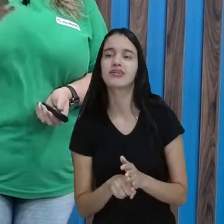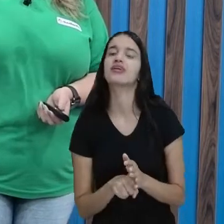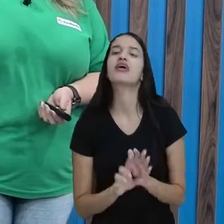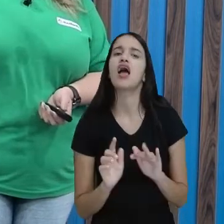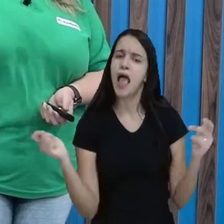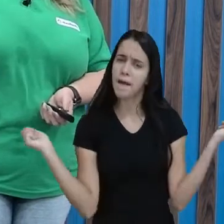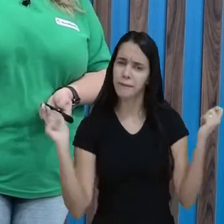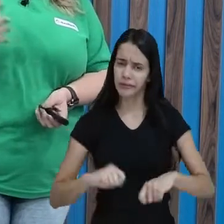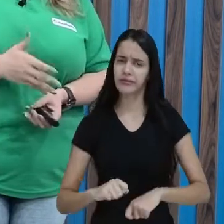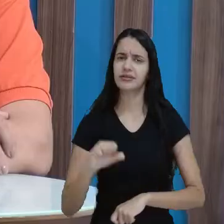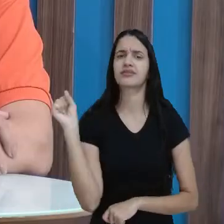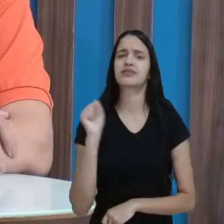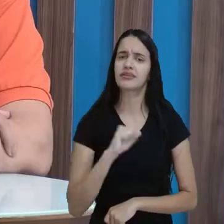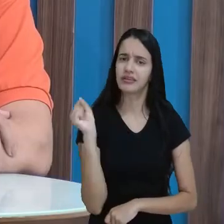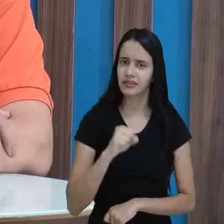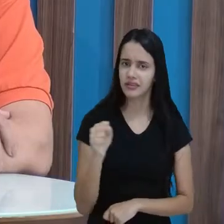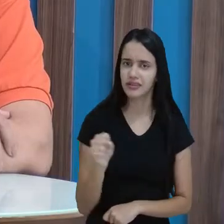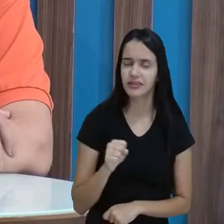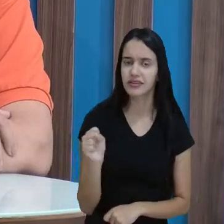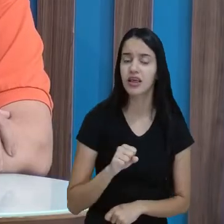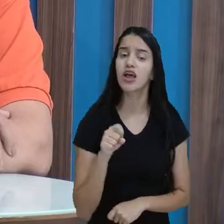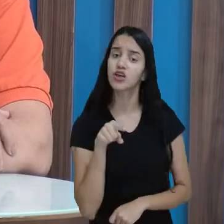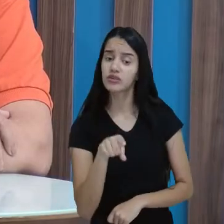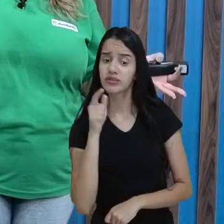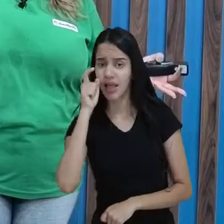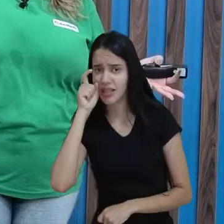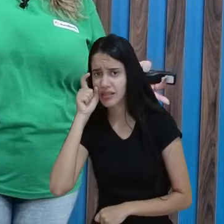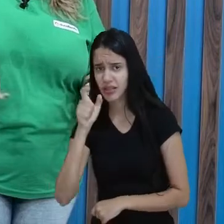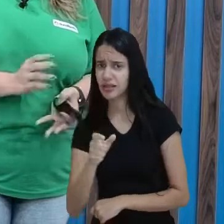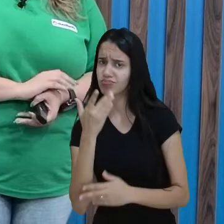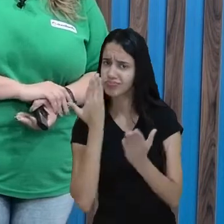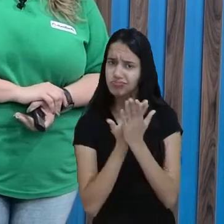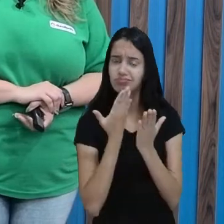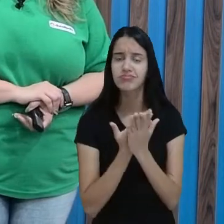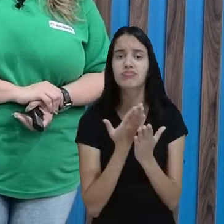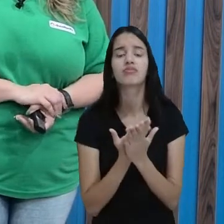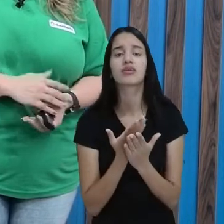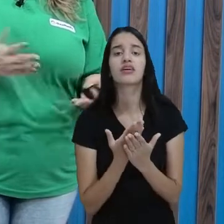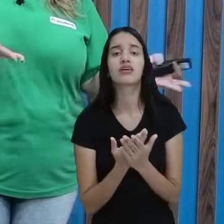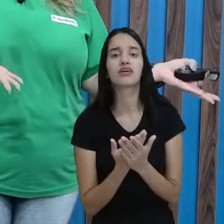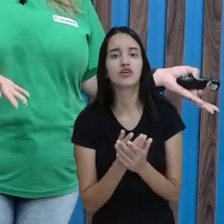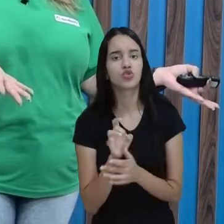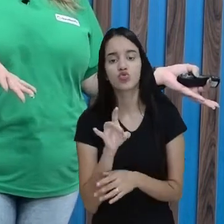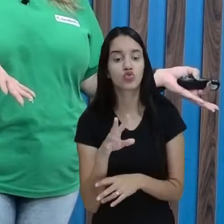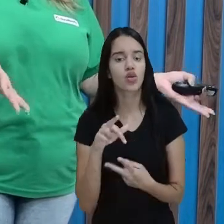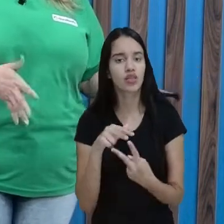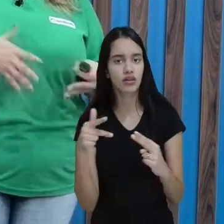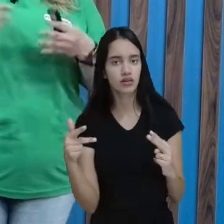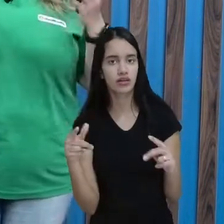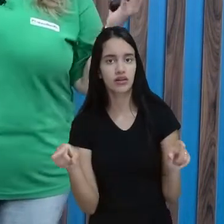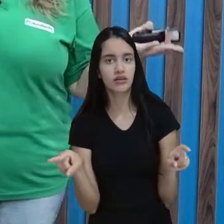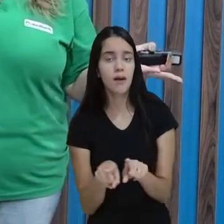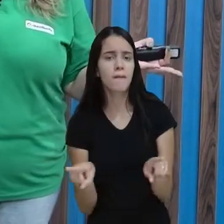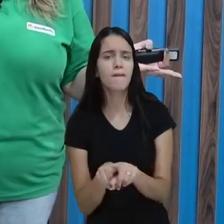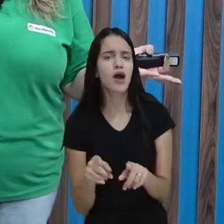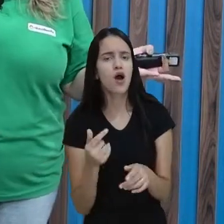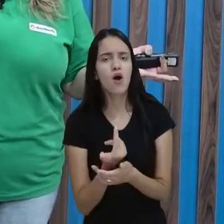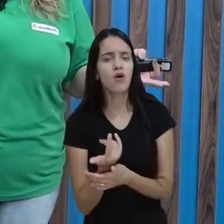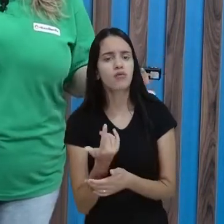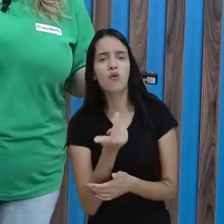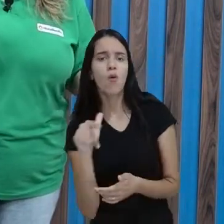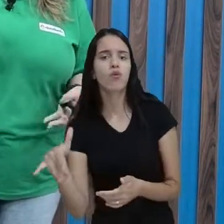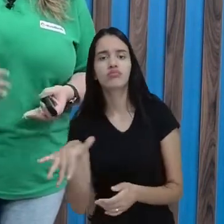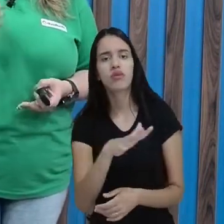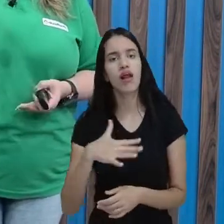é possível, né? É muito possível, é só você se interessar, né, pelo estudo, não só da genética, como qualquer outra área